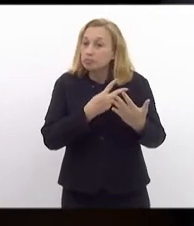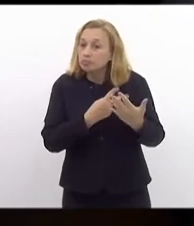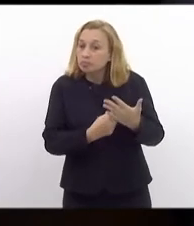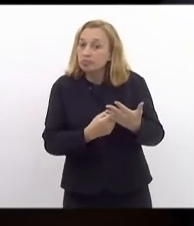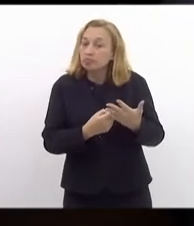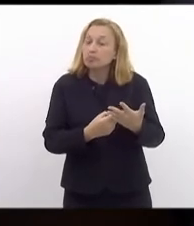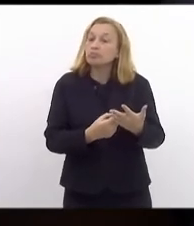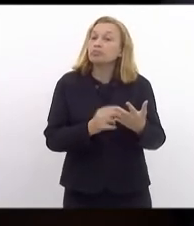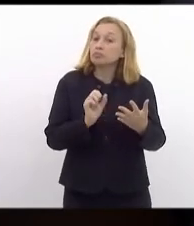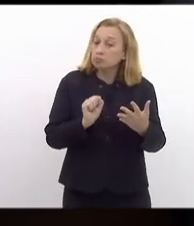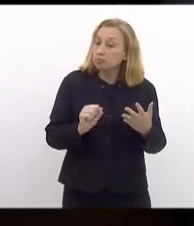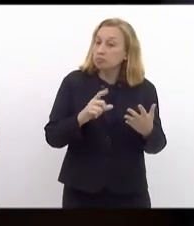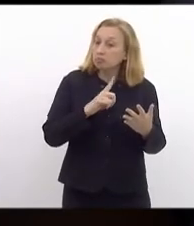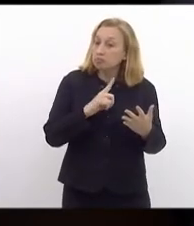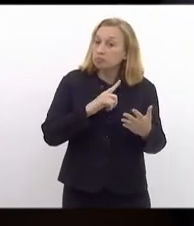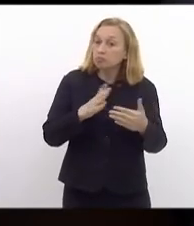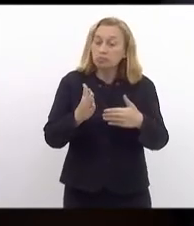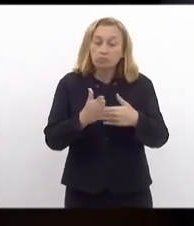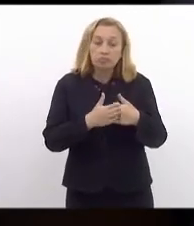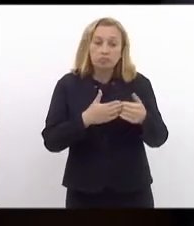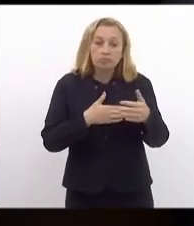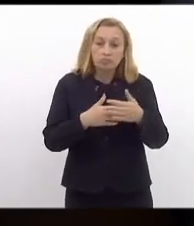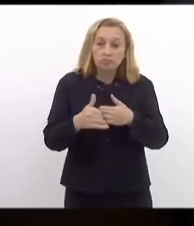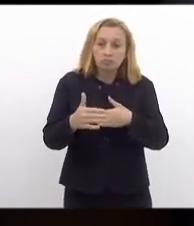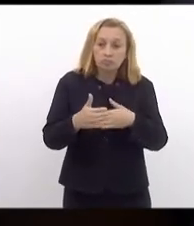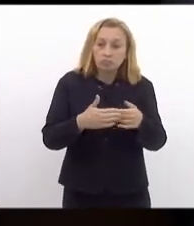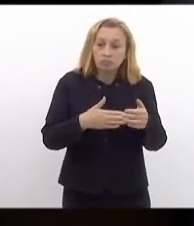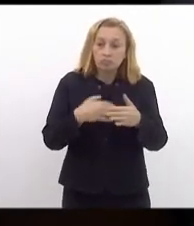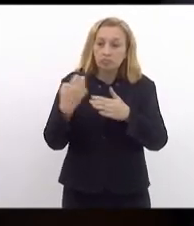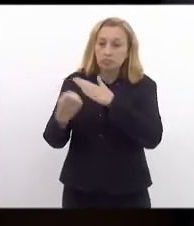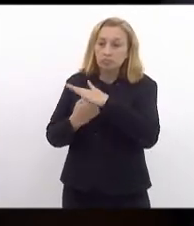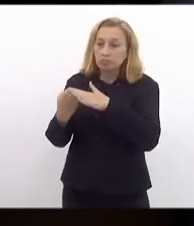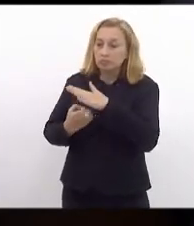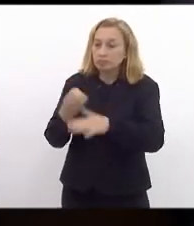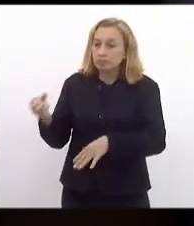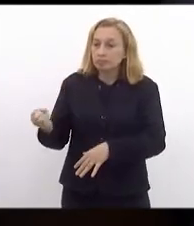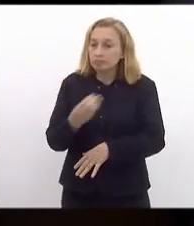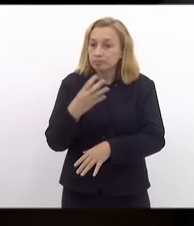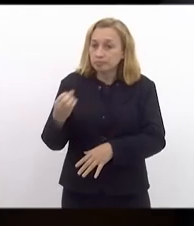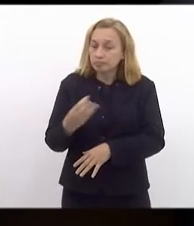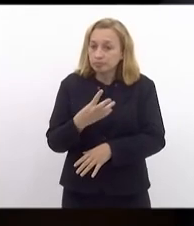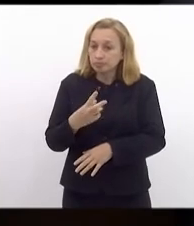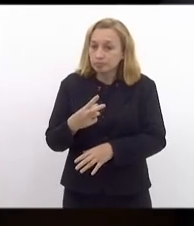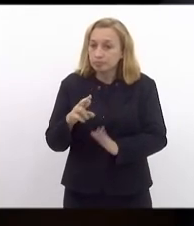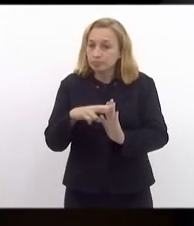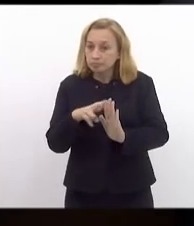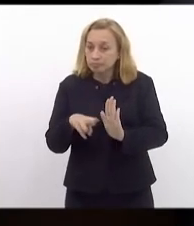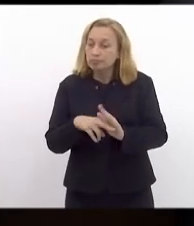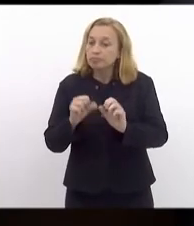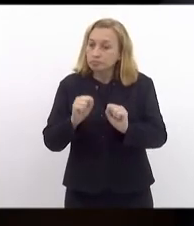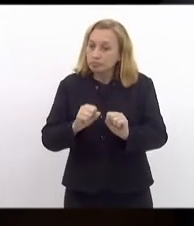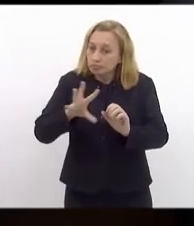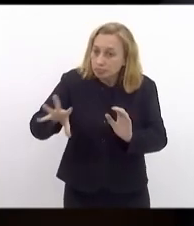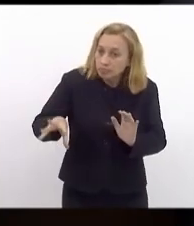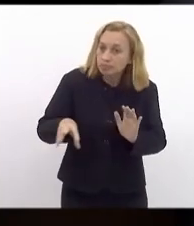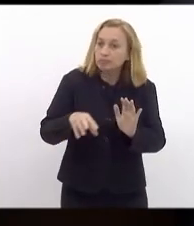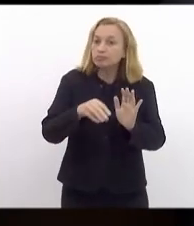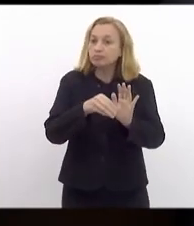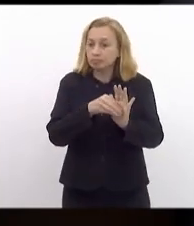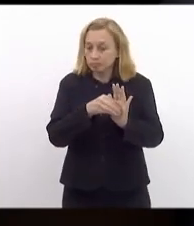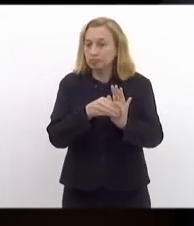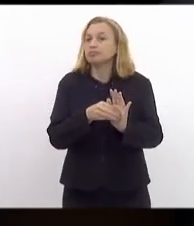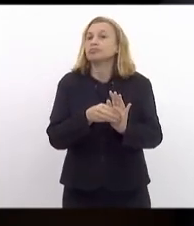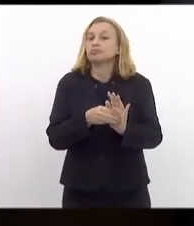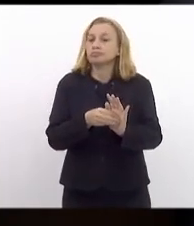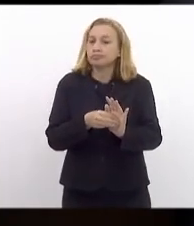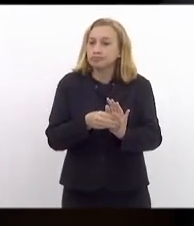de que qualquer ingresso de empresa Nova nesse incentivo poderia eventualmente prescindir